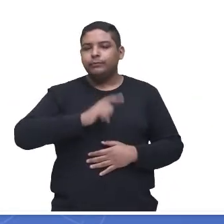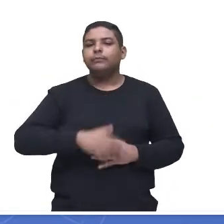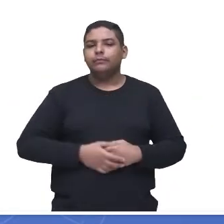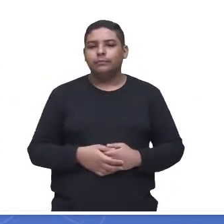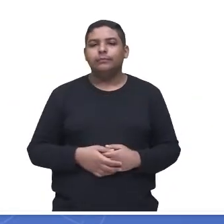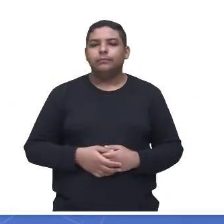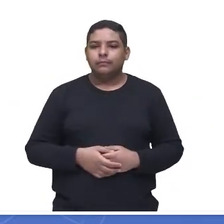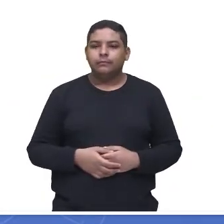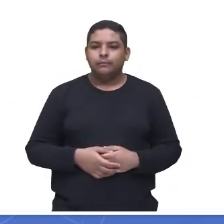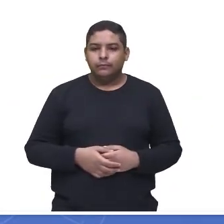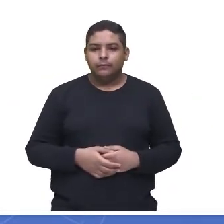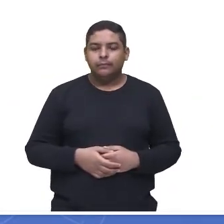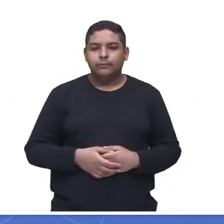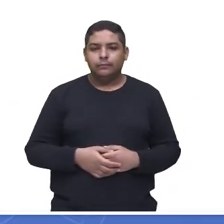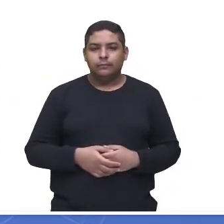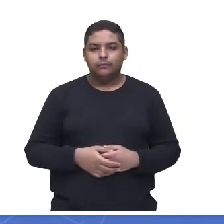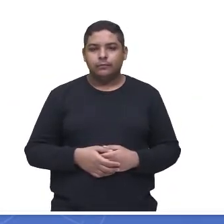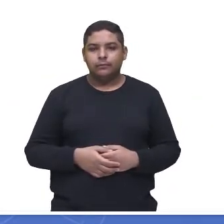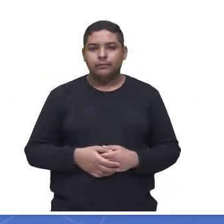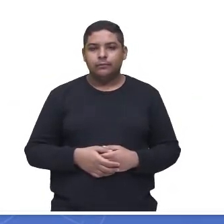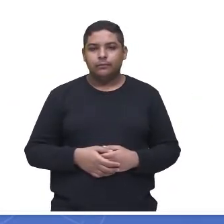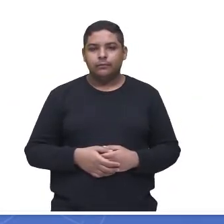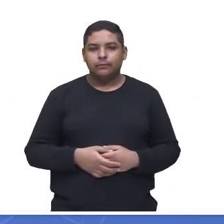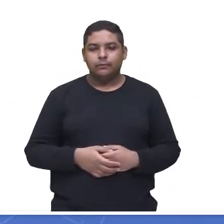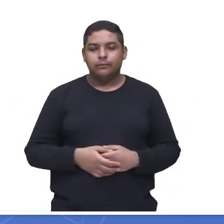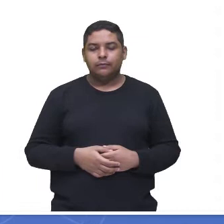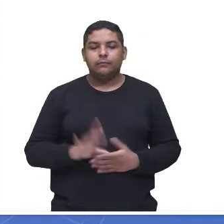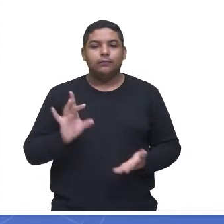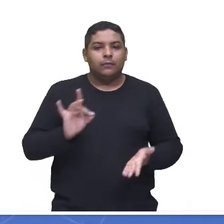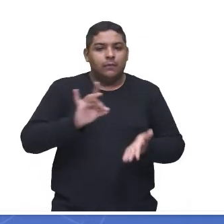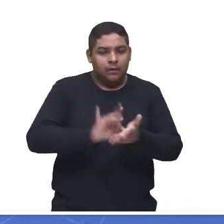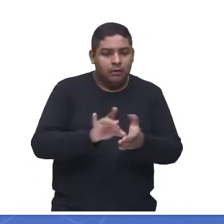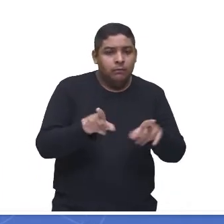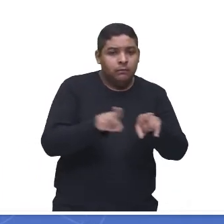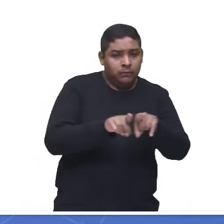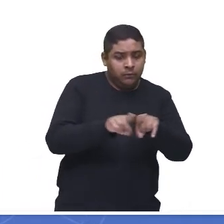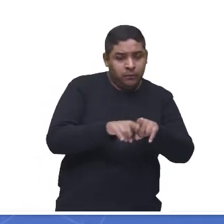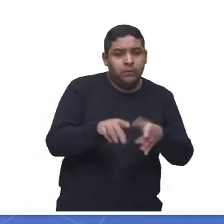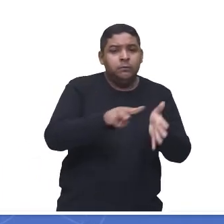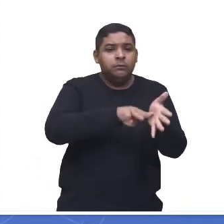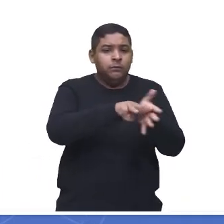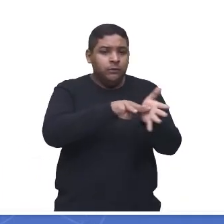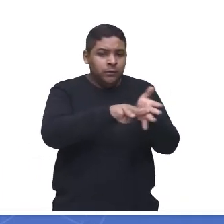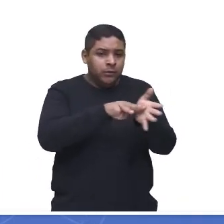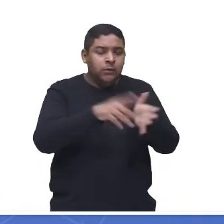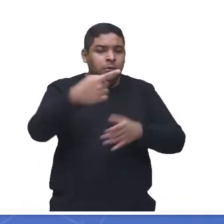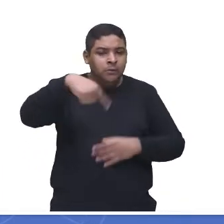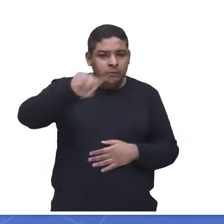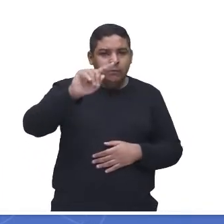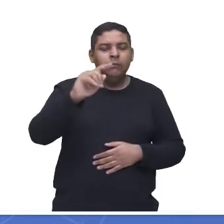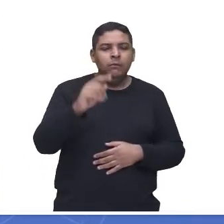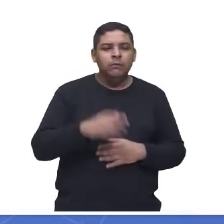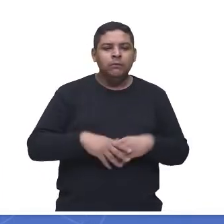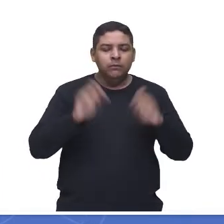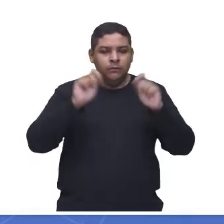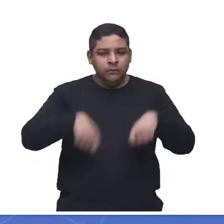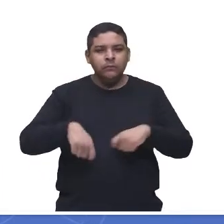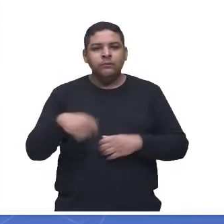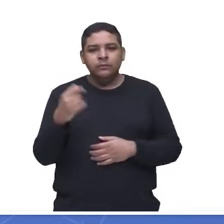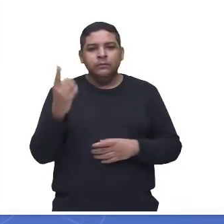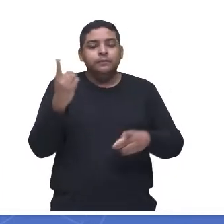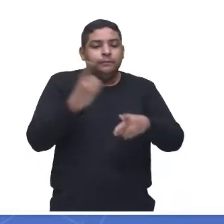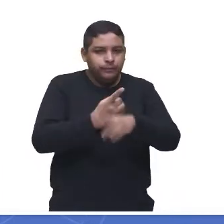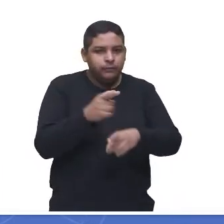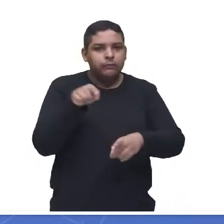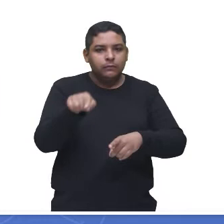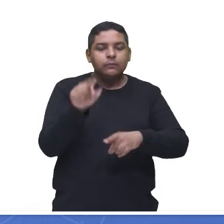né? A razão e o método, para que você possa encontrar o conhecimento. Esse método não é